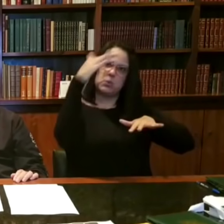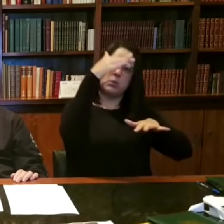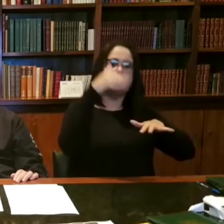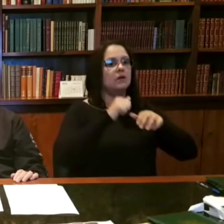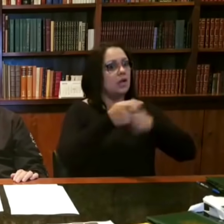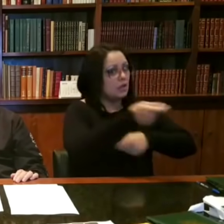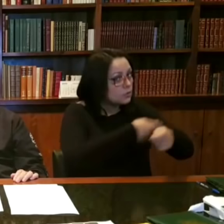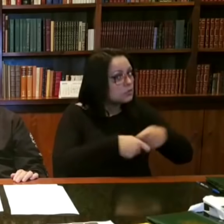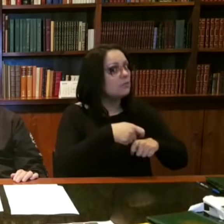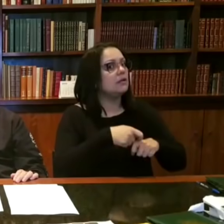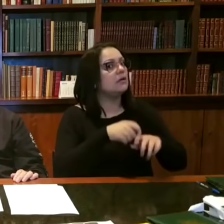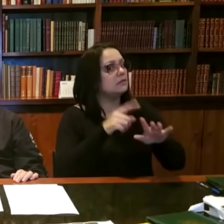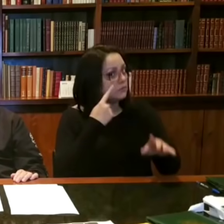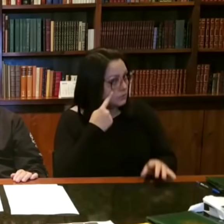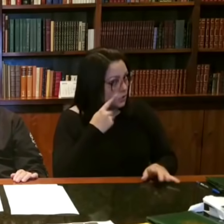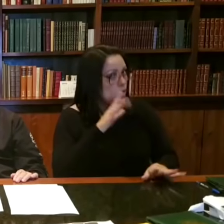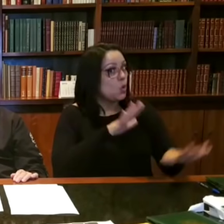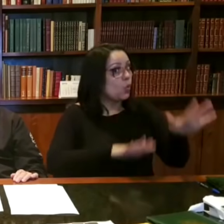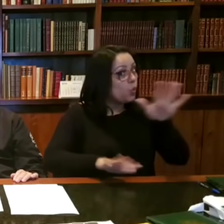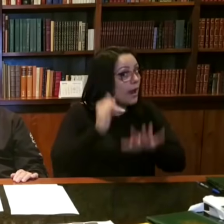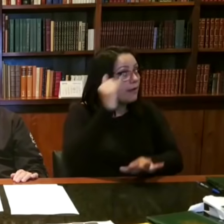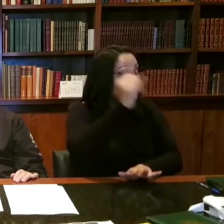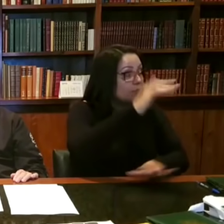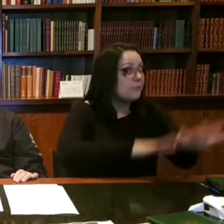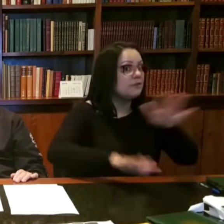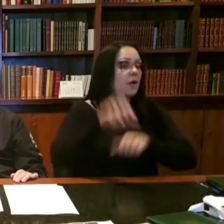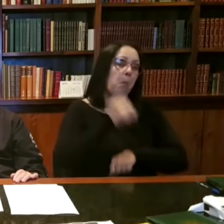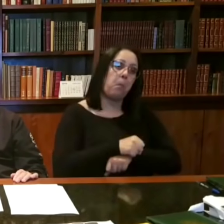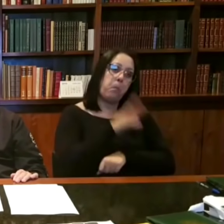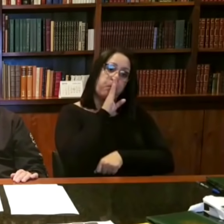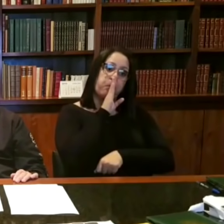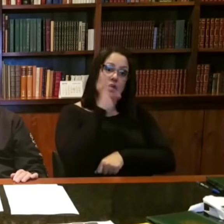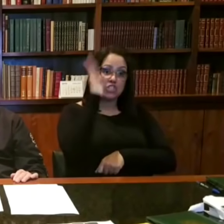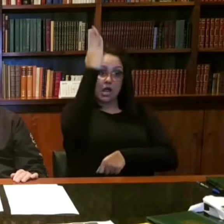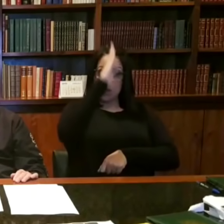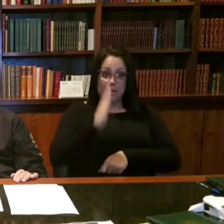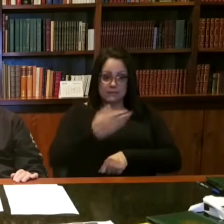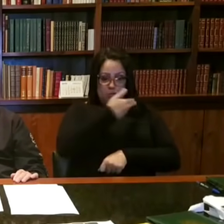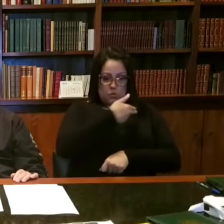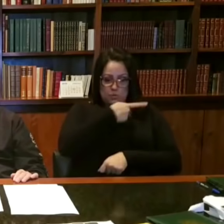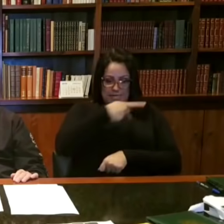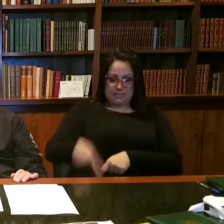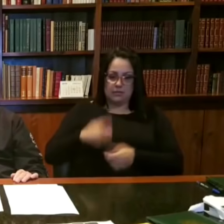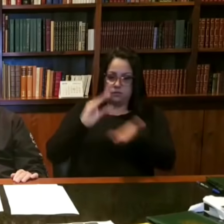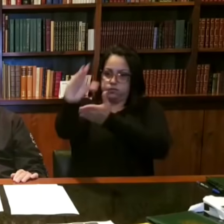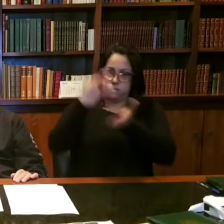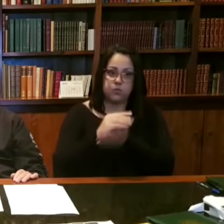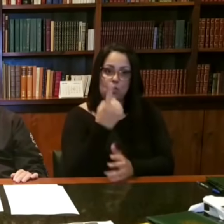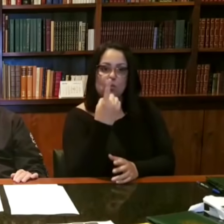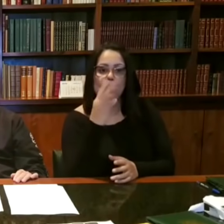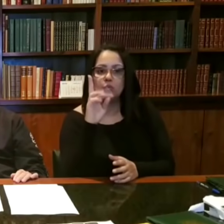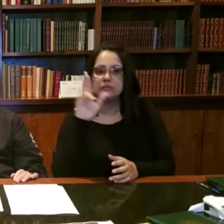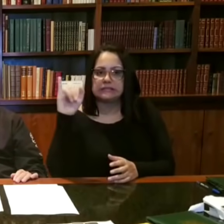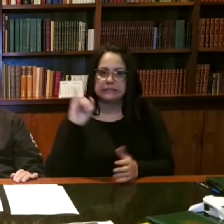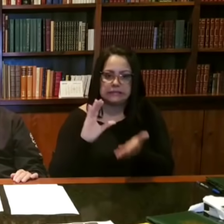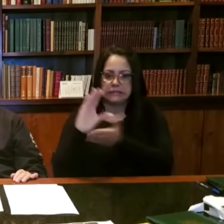Cuidado, que se ficar todo mundo parado, aí vai ter o dinheiro que nós injetamos, tem 1 trilhão aí circulando, mas a prateleira